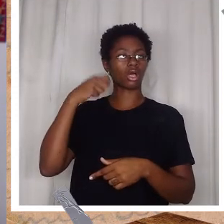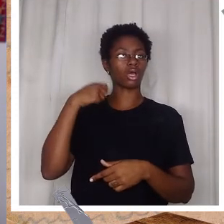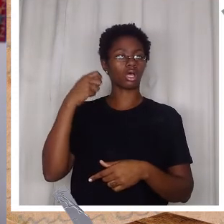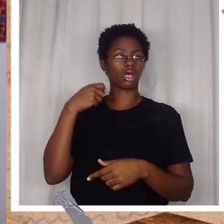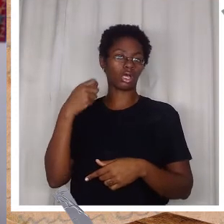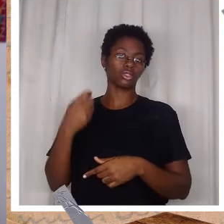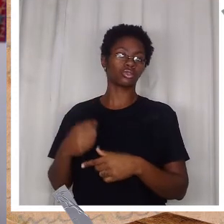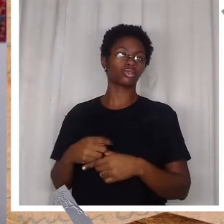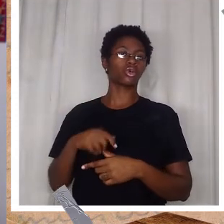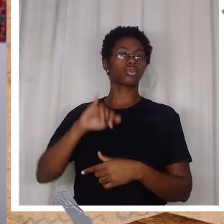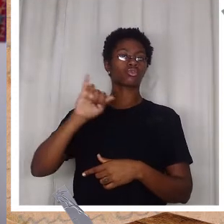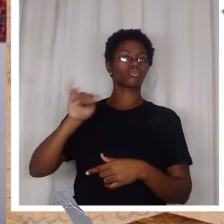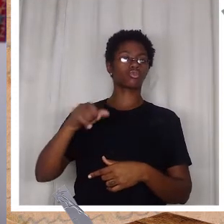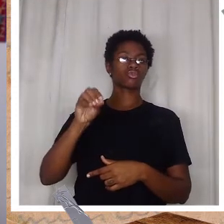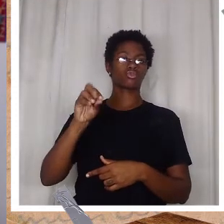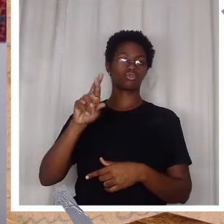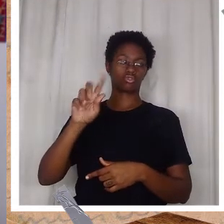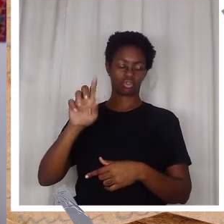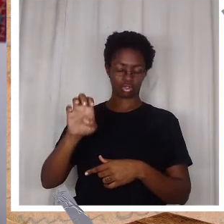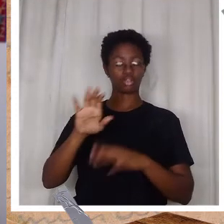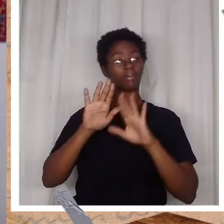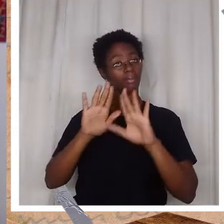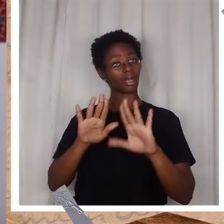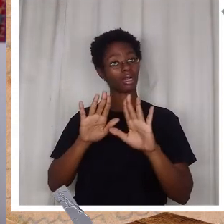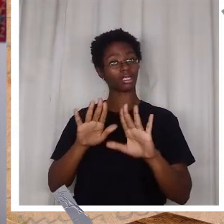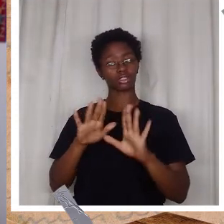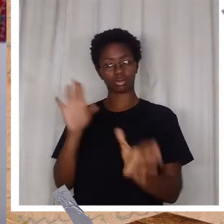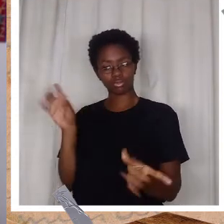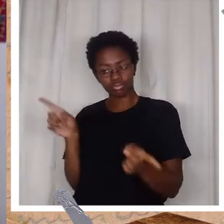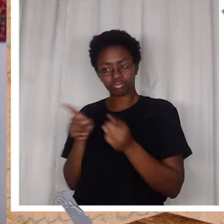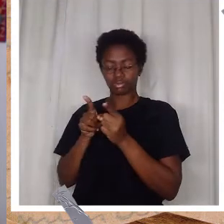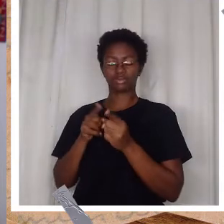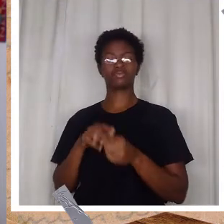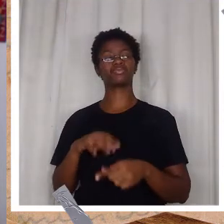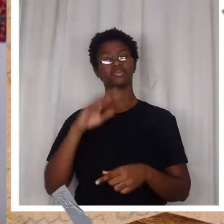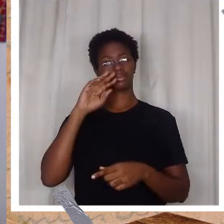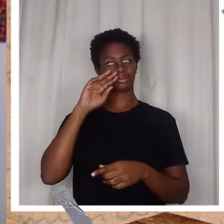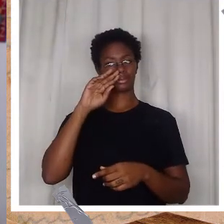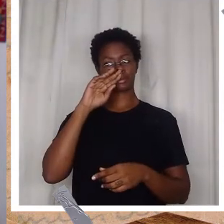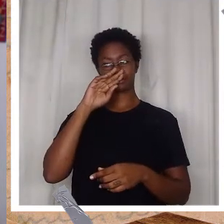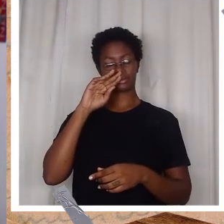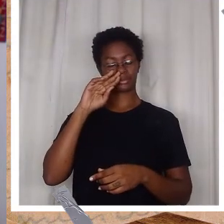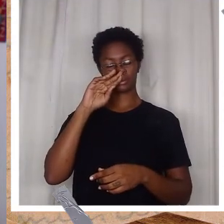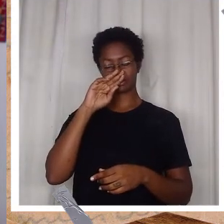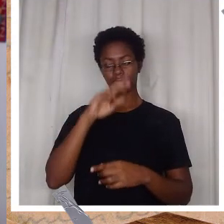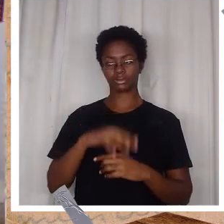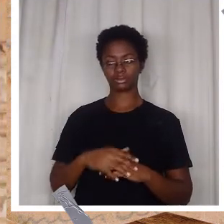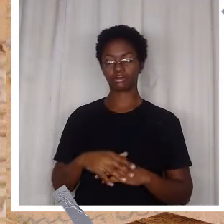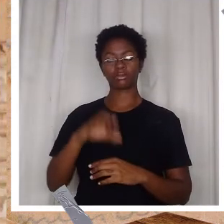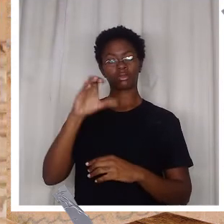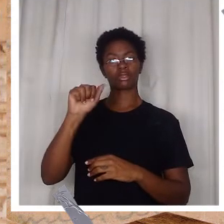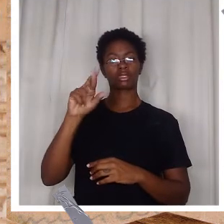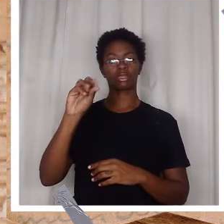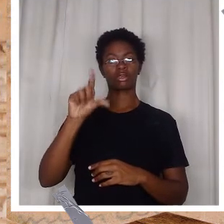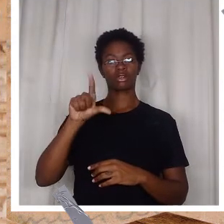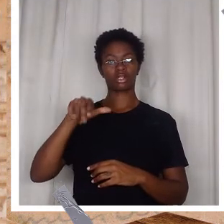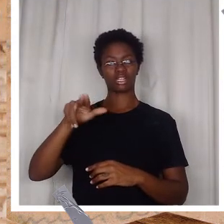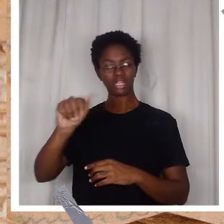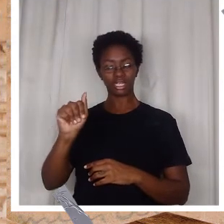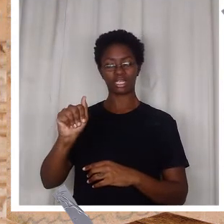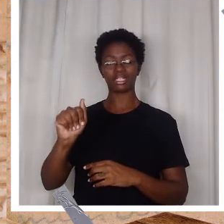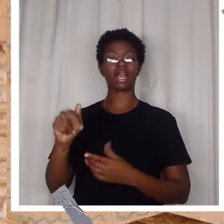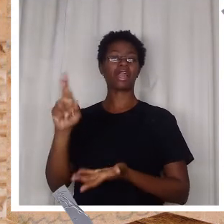Bubu. Então, para encurtar um pouco, a Carolina tem sido uma referência muito grande na minha